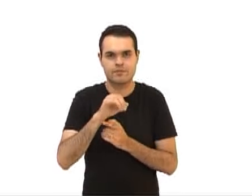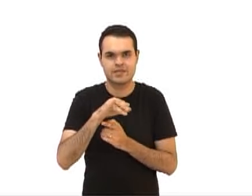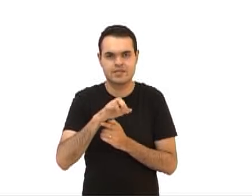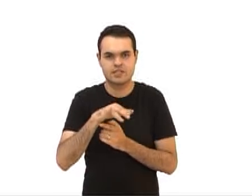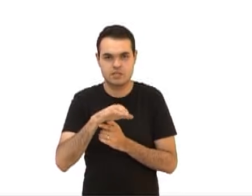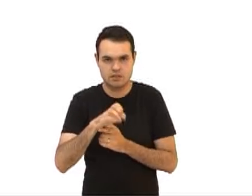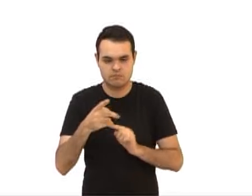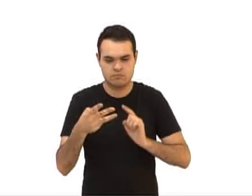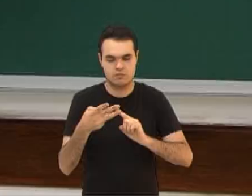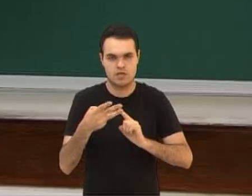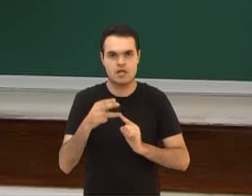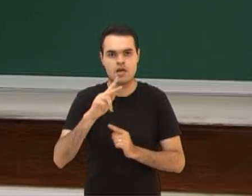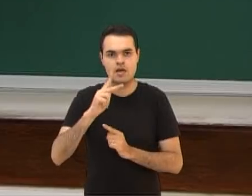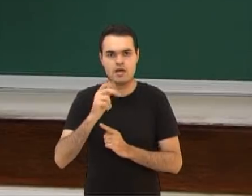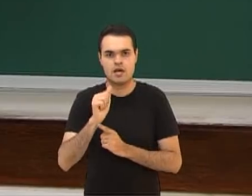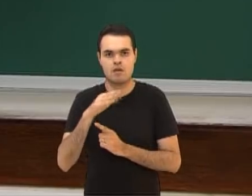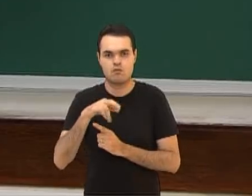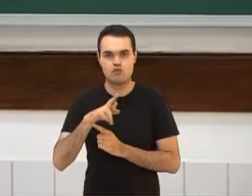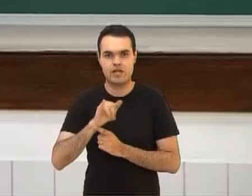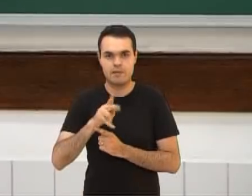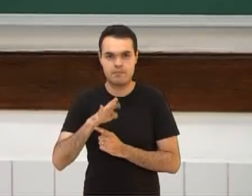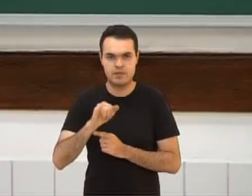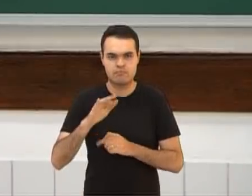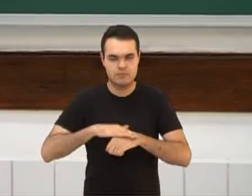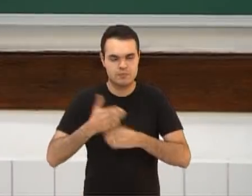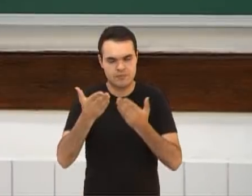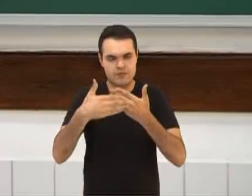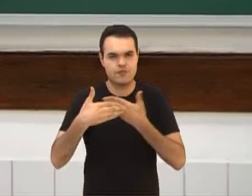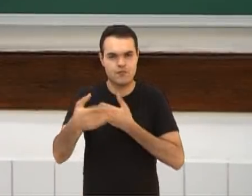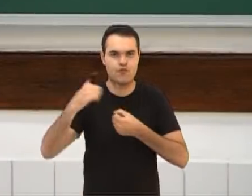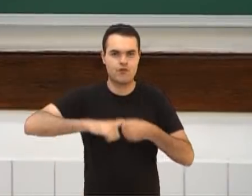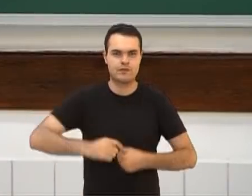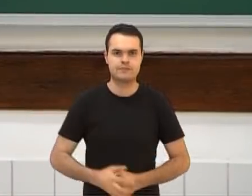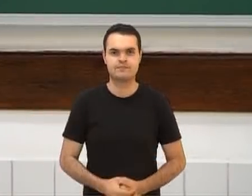ou o Código de Hammurabi? Vou dar um tempinho para vocês e a gente já volta, hein, pessoal?